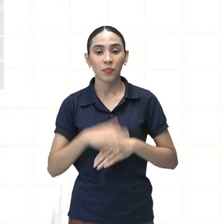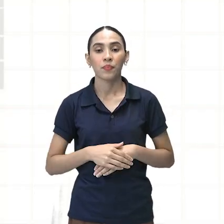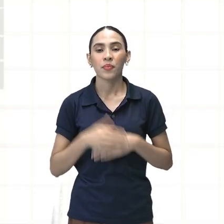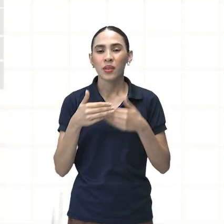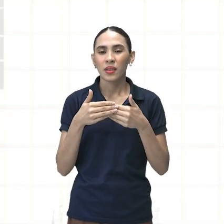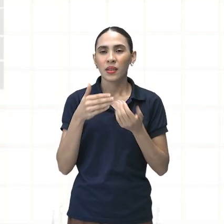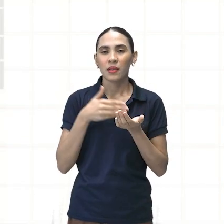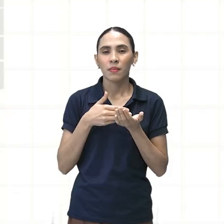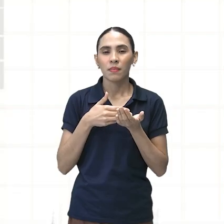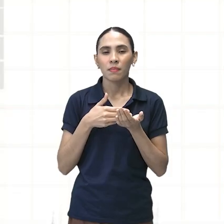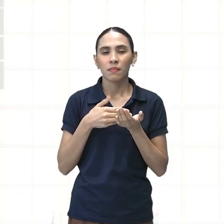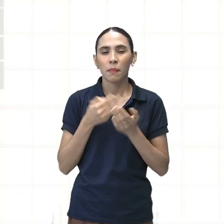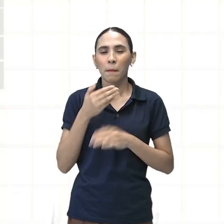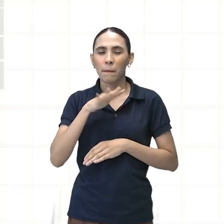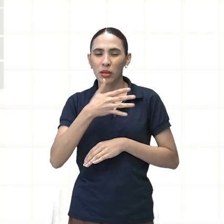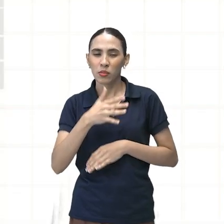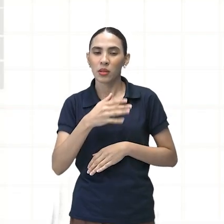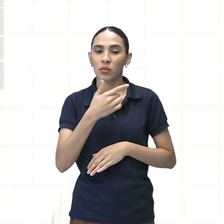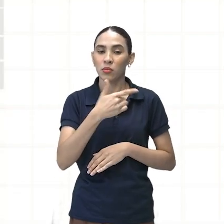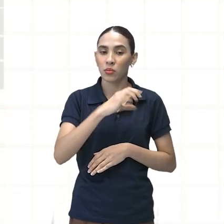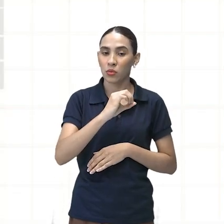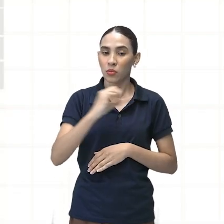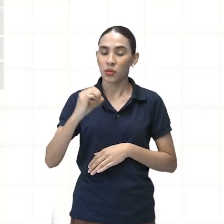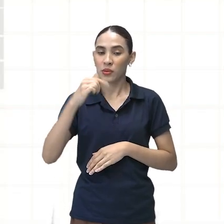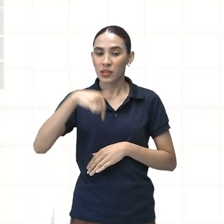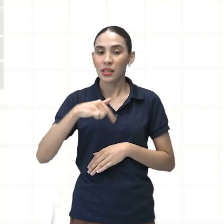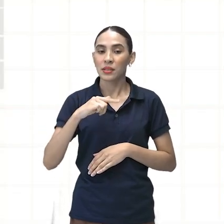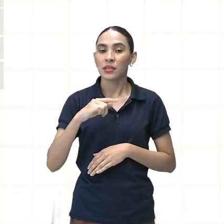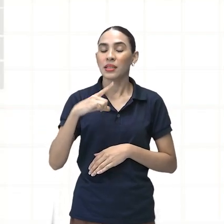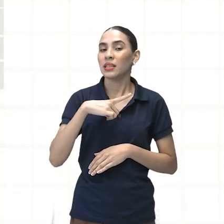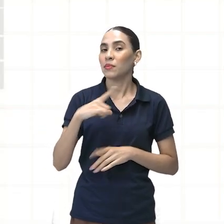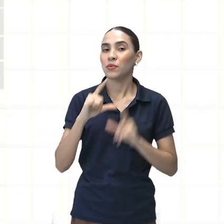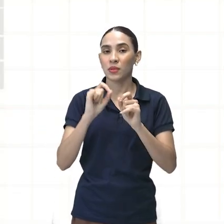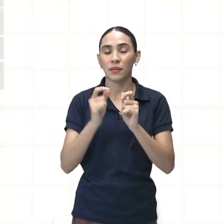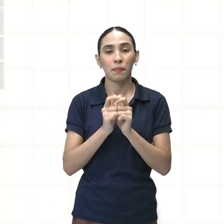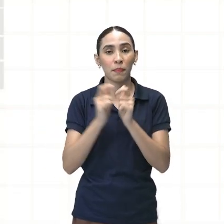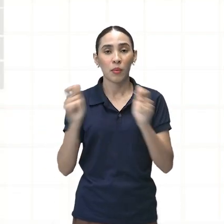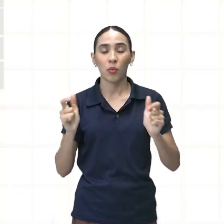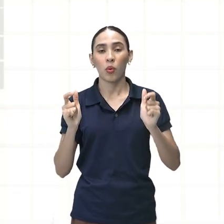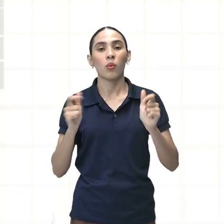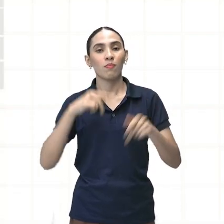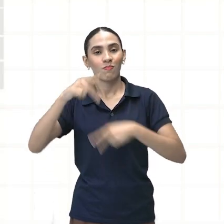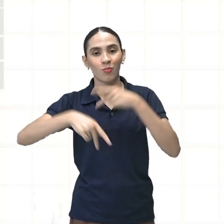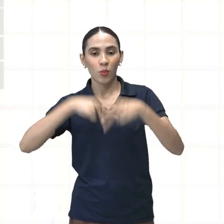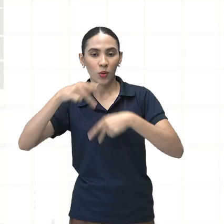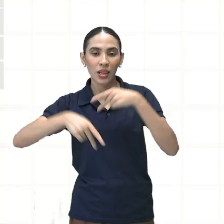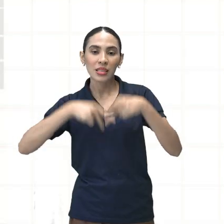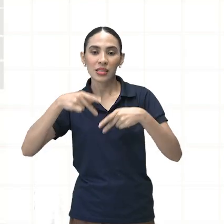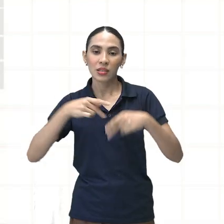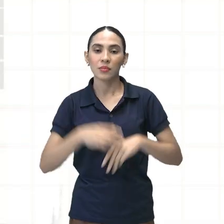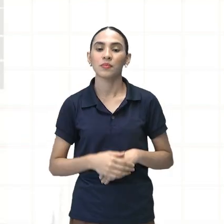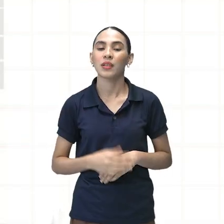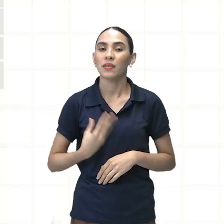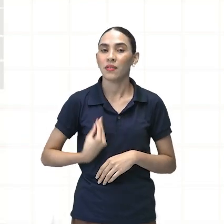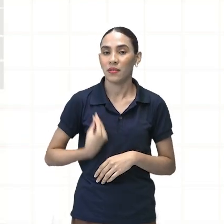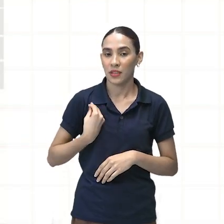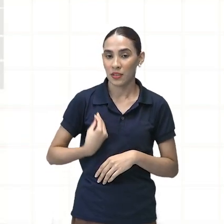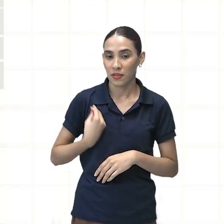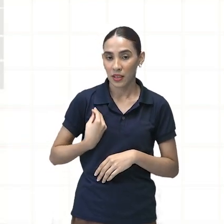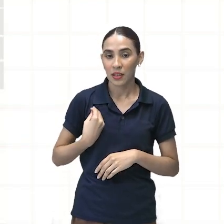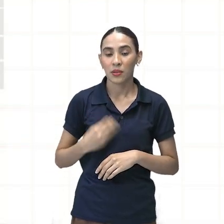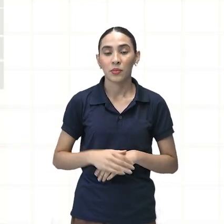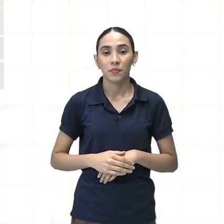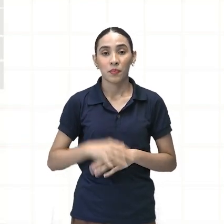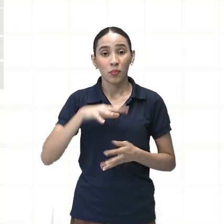desde 2007, a gente tem a maior parte da população da